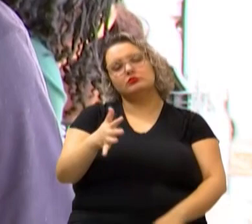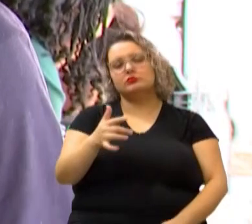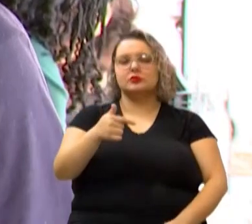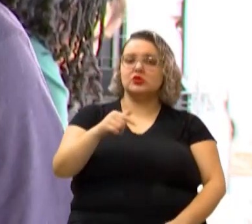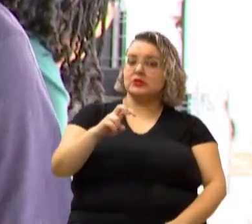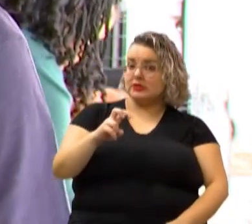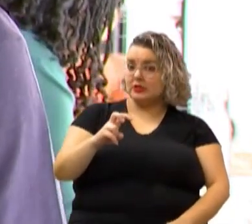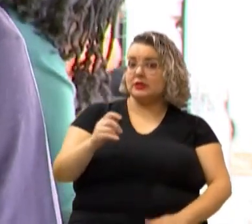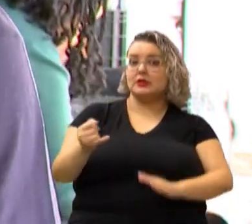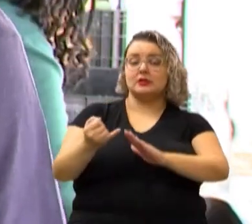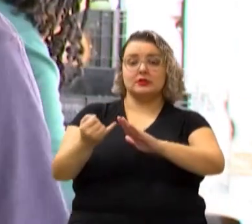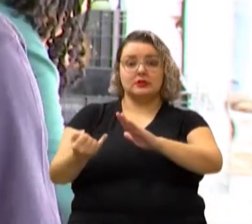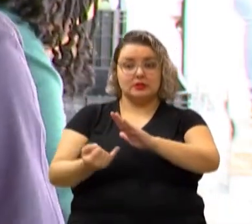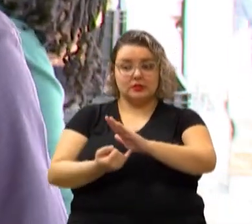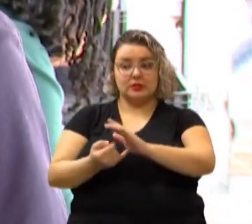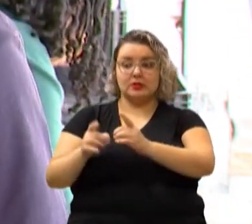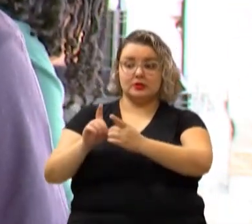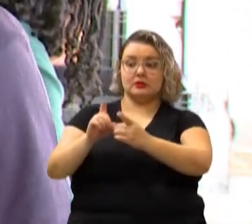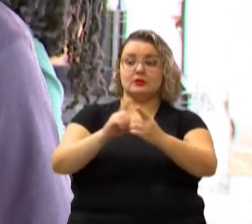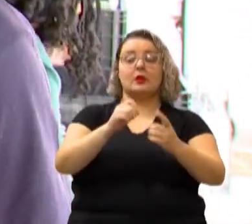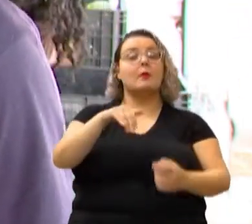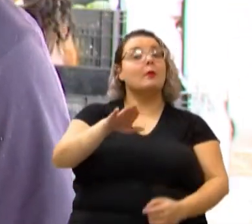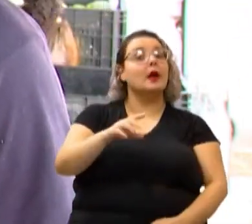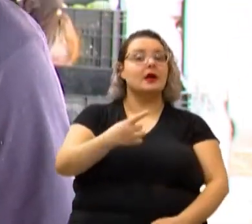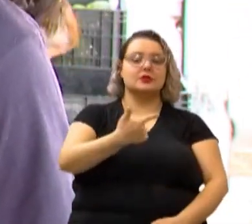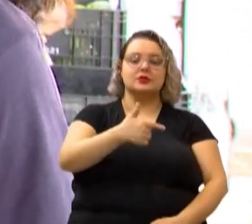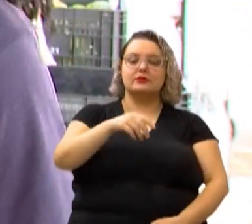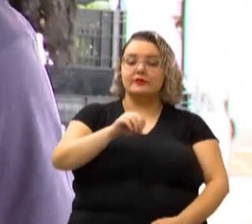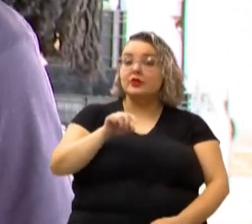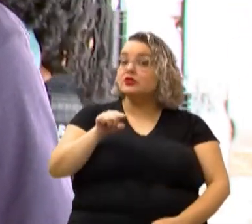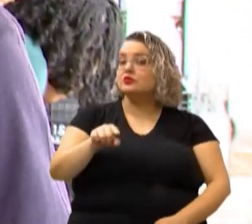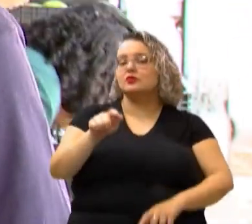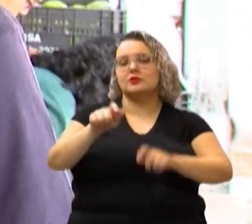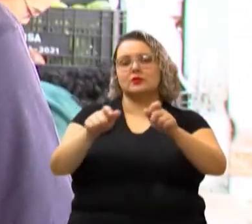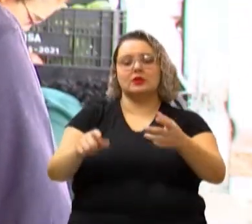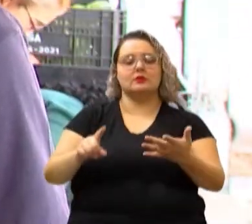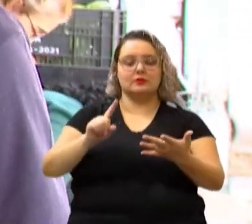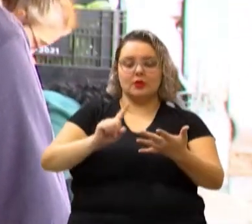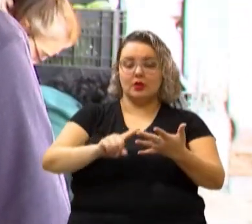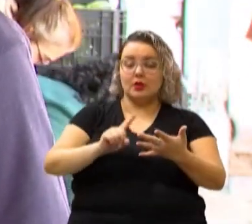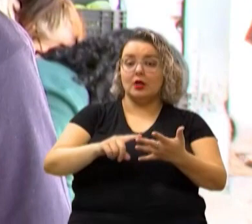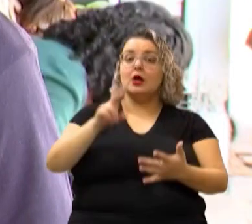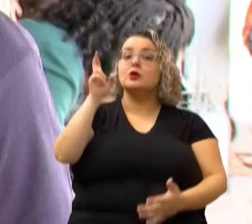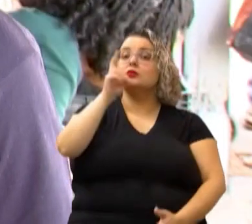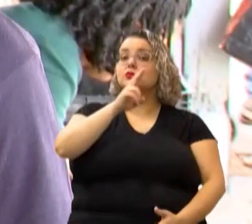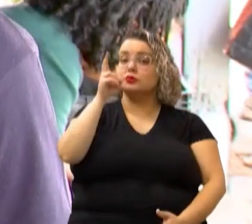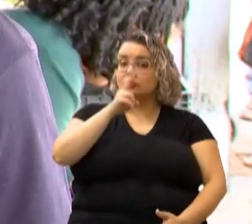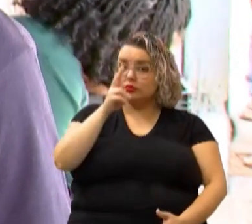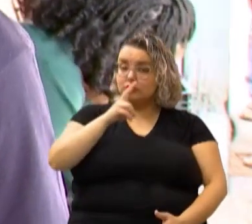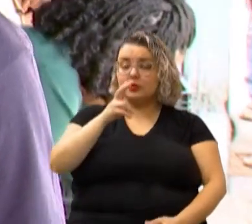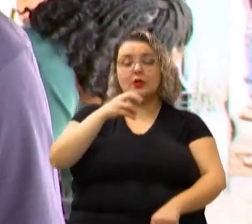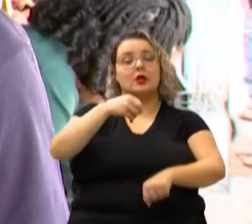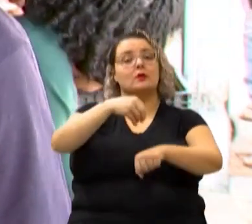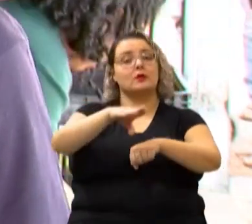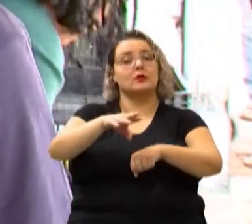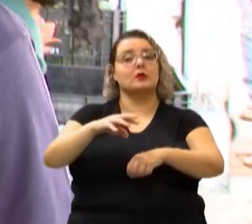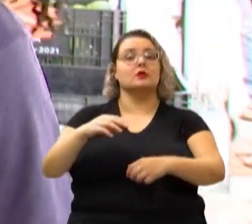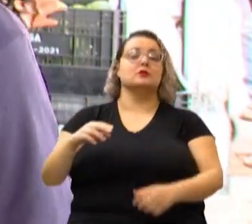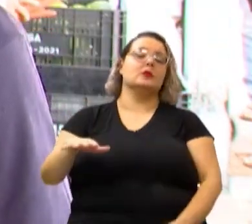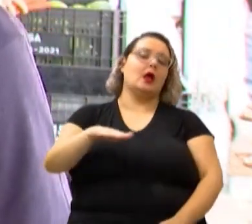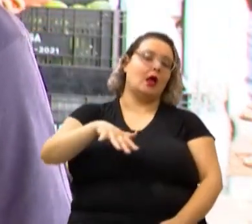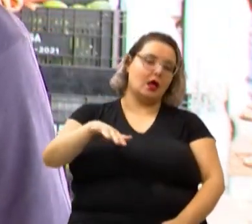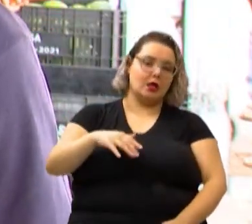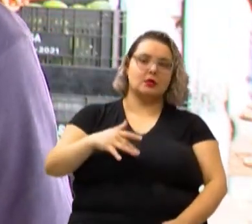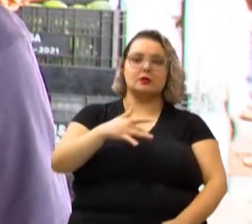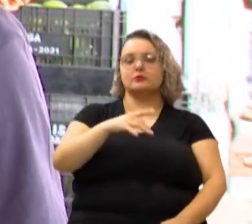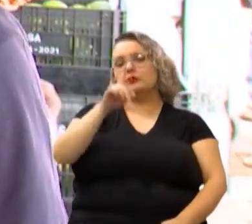assistenciais, cerca de 75 instituições, atendendo aí mais de 20 mil pessoas. Temos os atendimentos emergenciais, que são